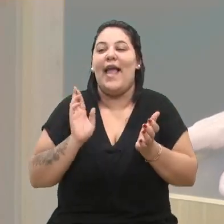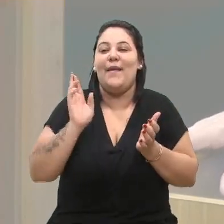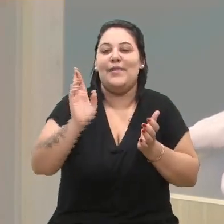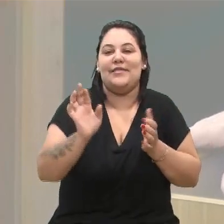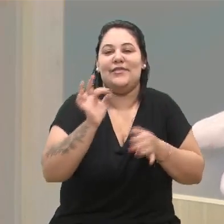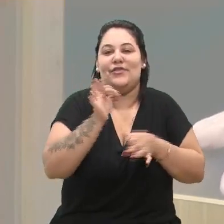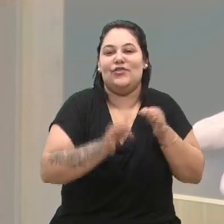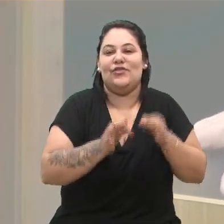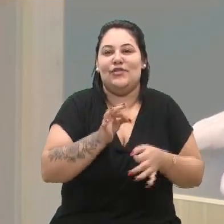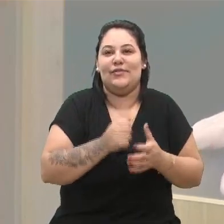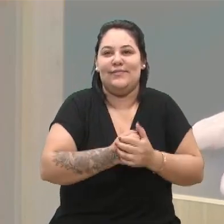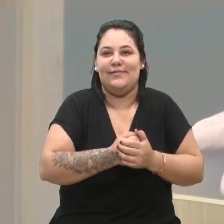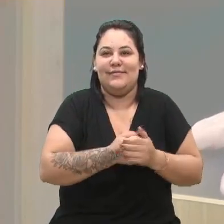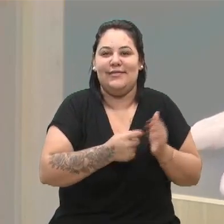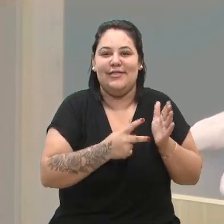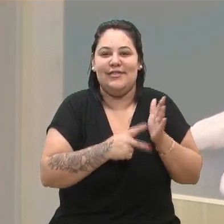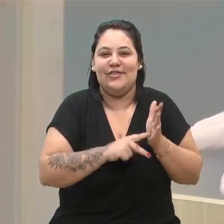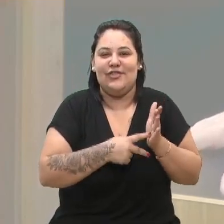justiça? O sindicato.